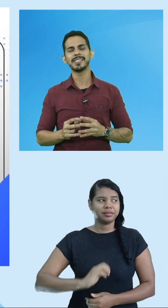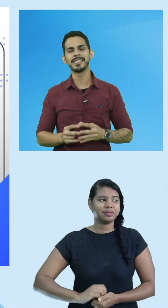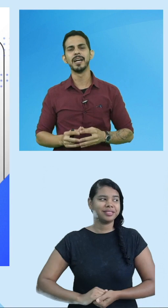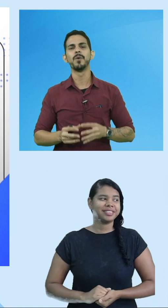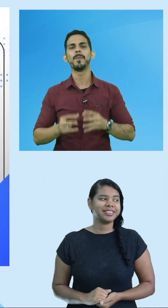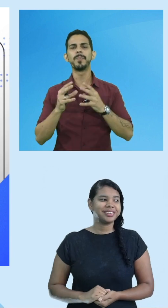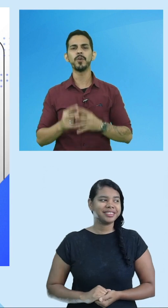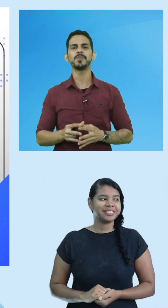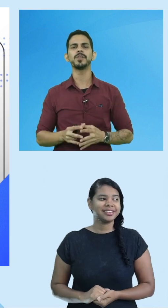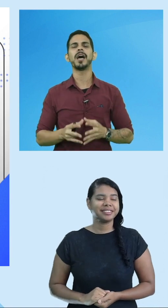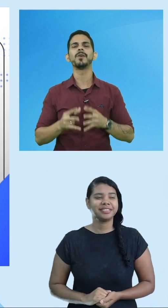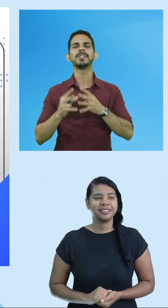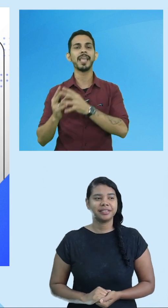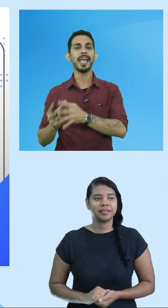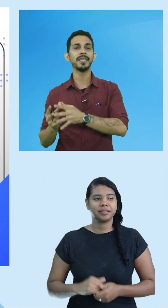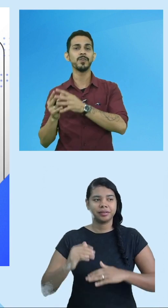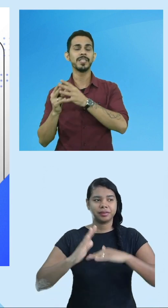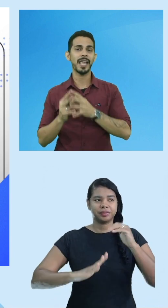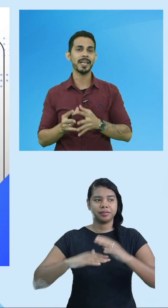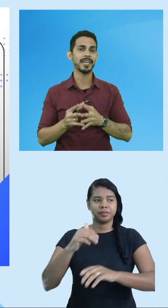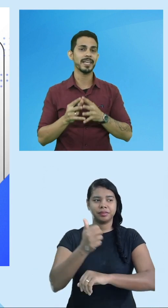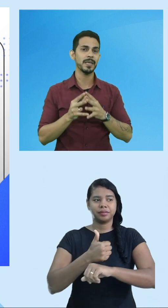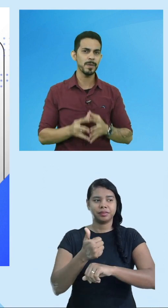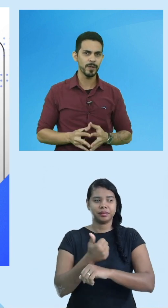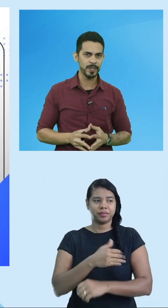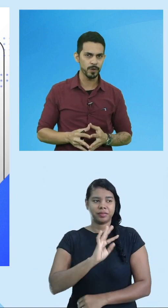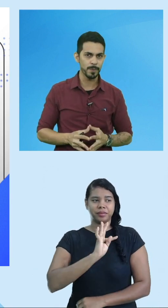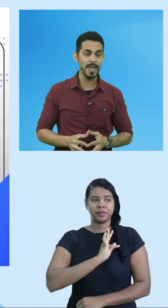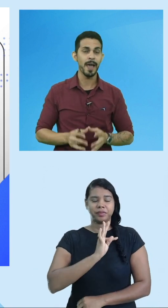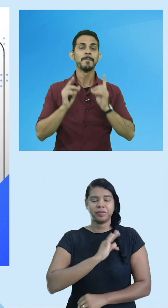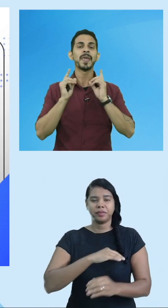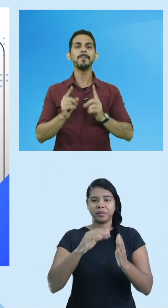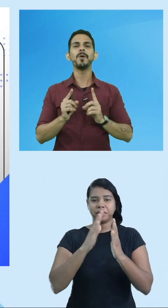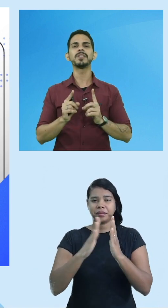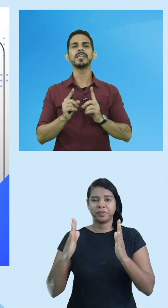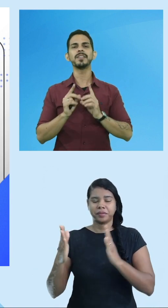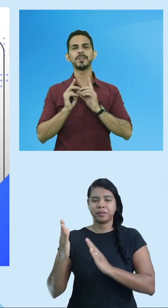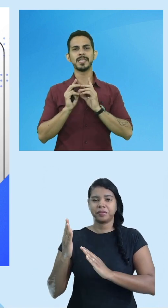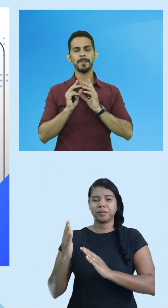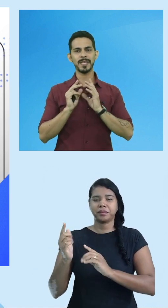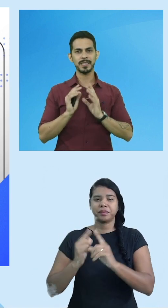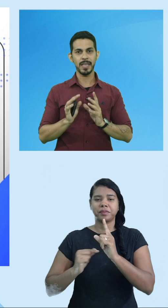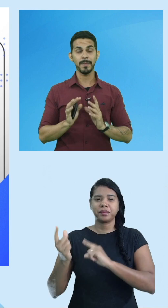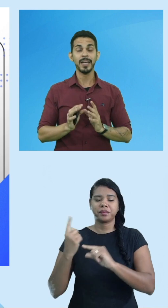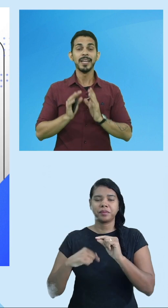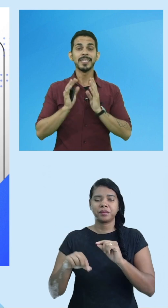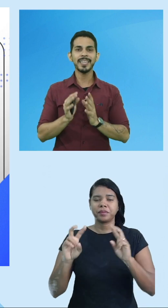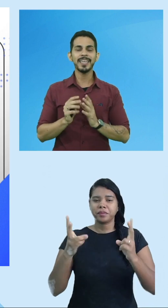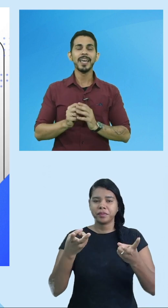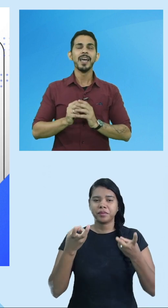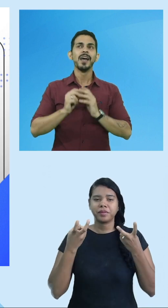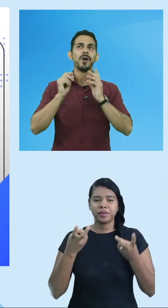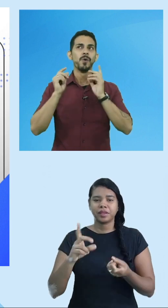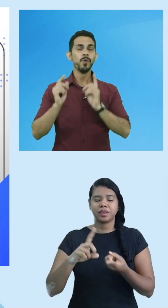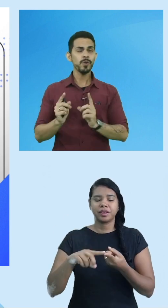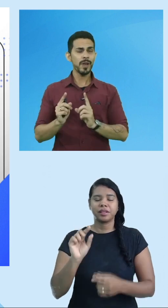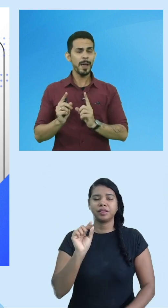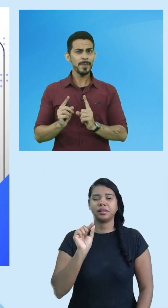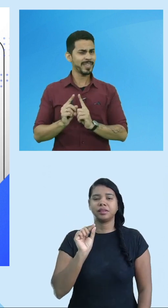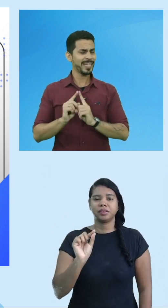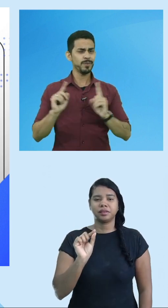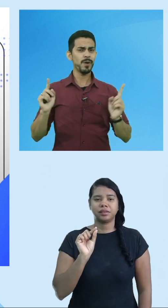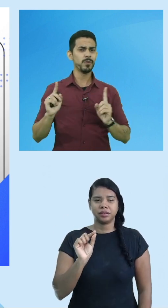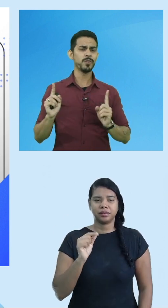à ação profissional de técnicos e técnicas em biblioteconomia, é importante que você perceba que